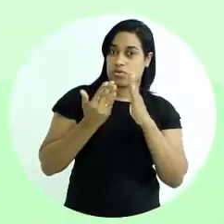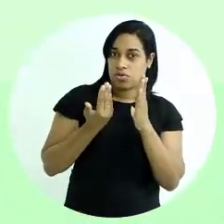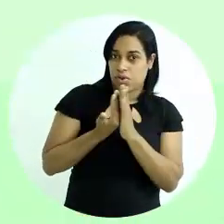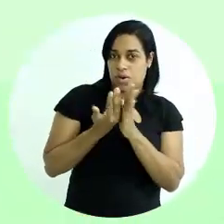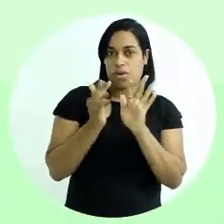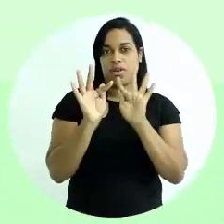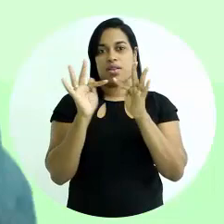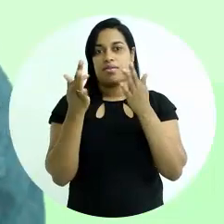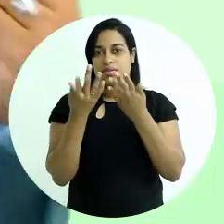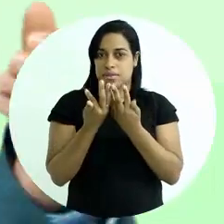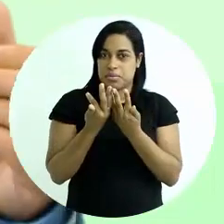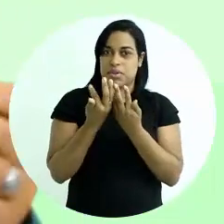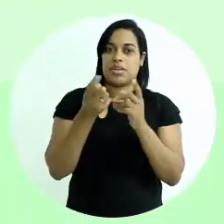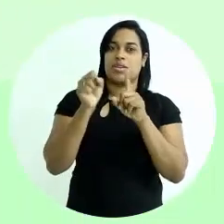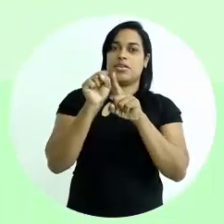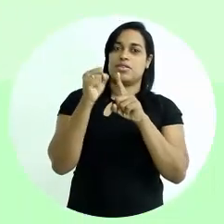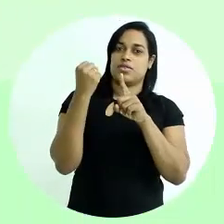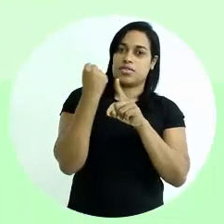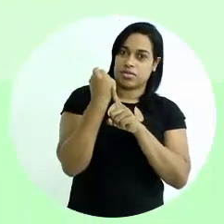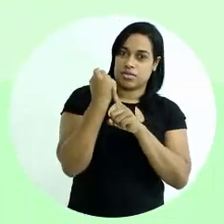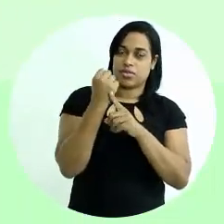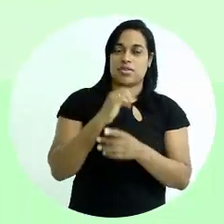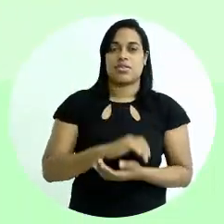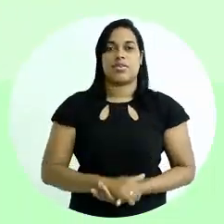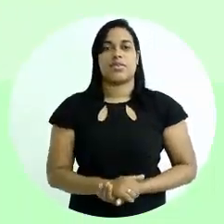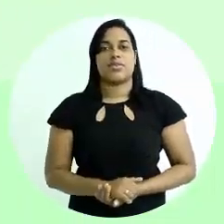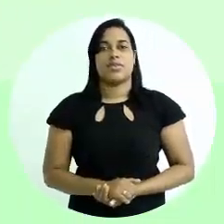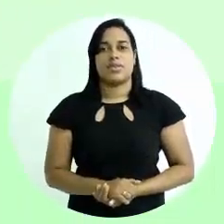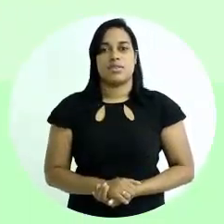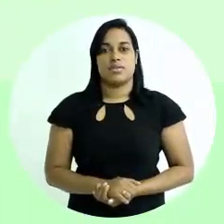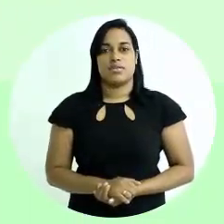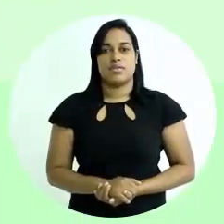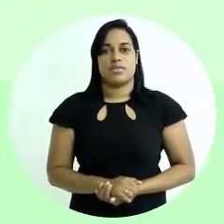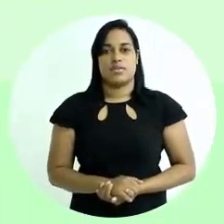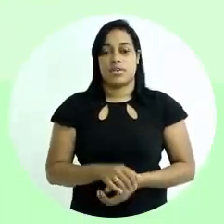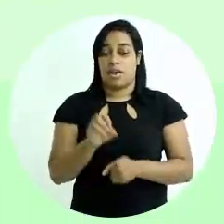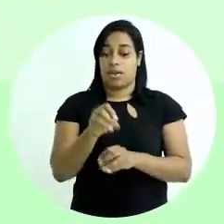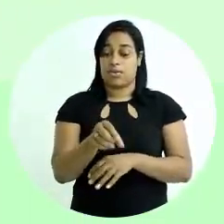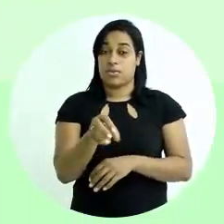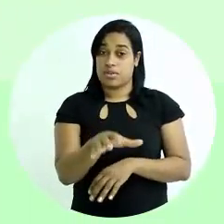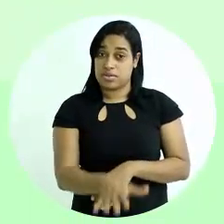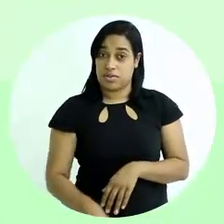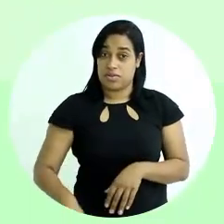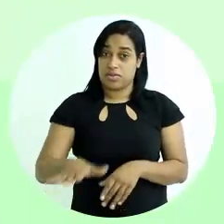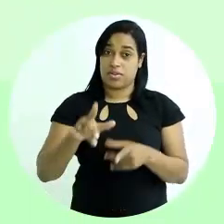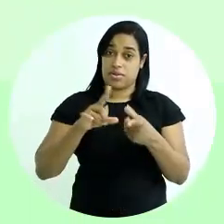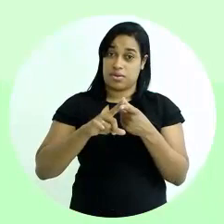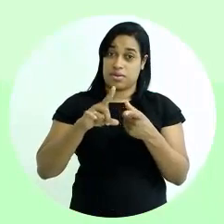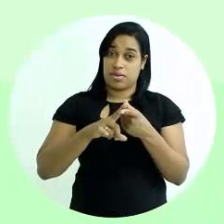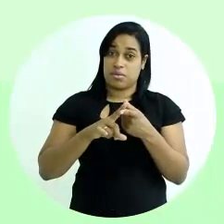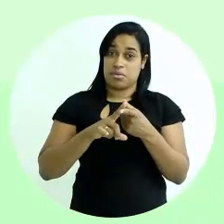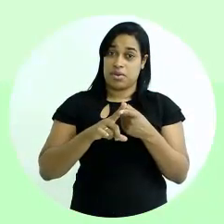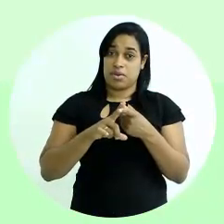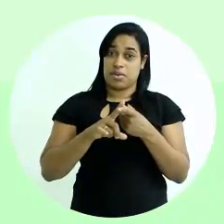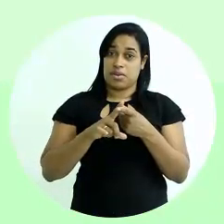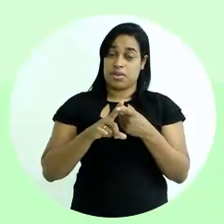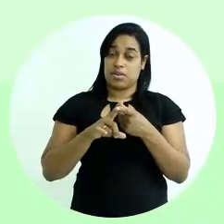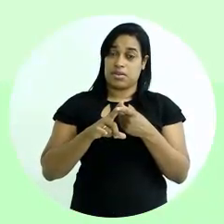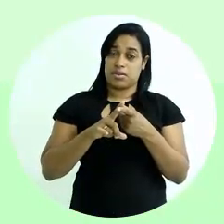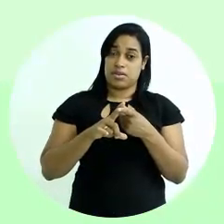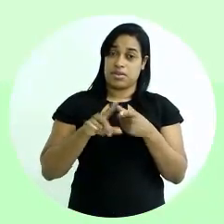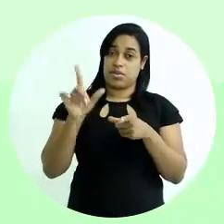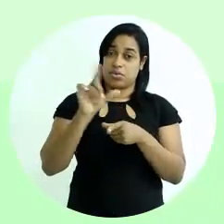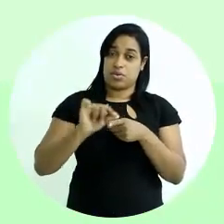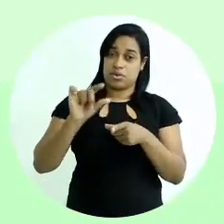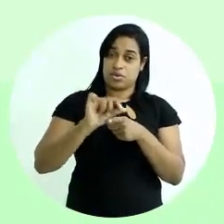escola família sociedade a educação infantil também em seus